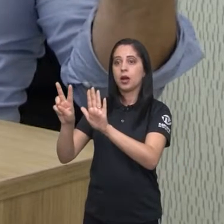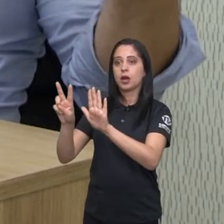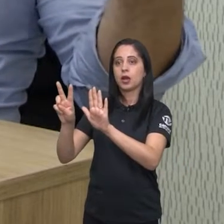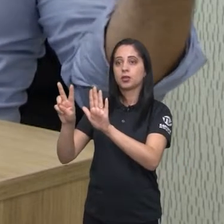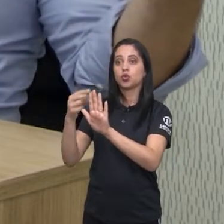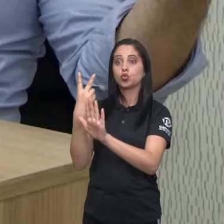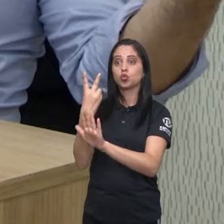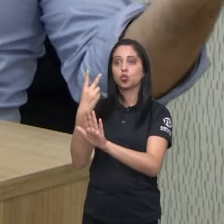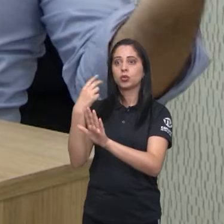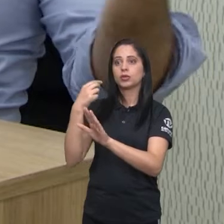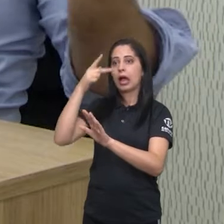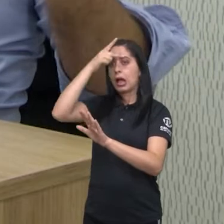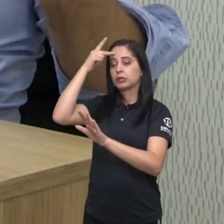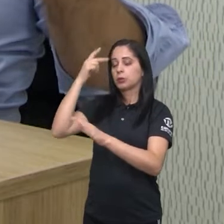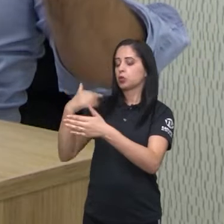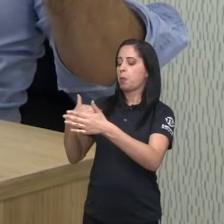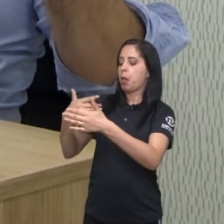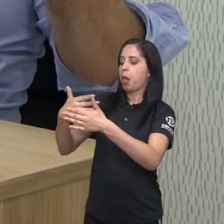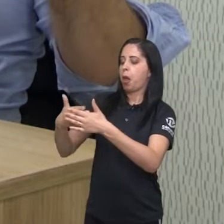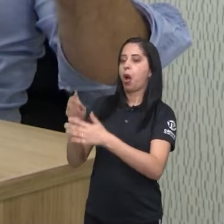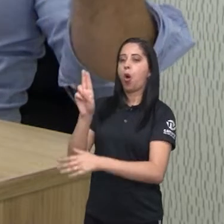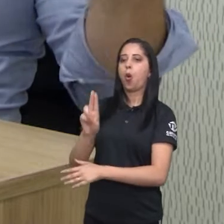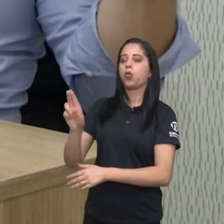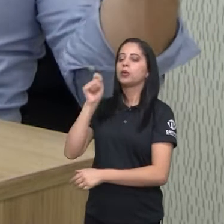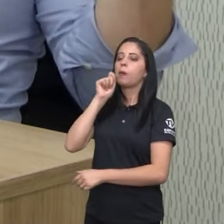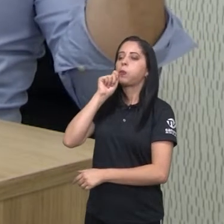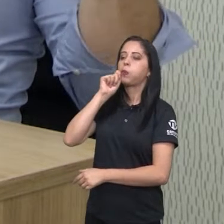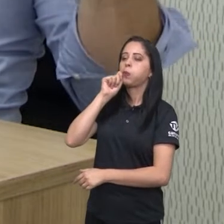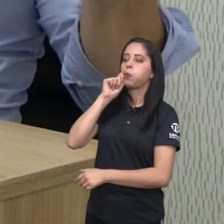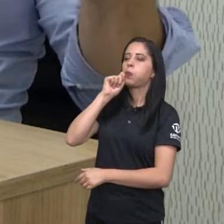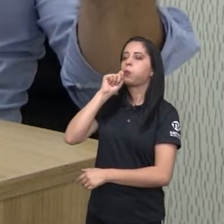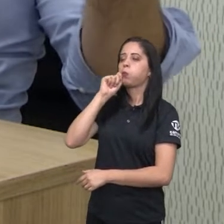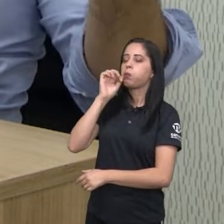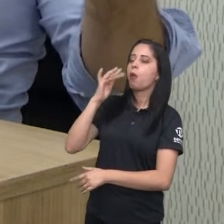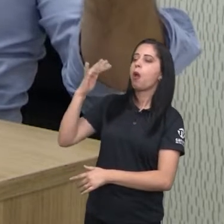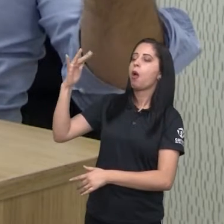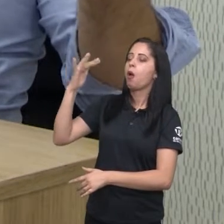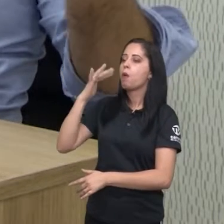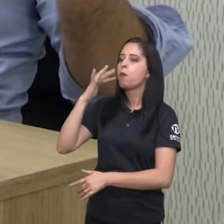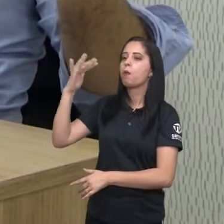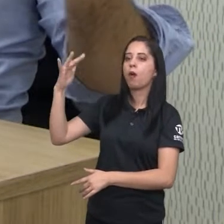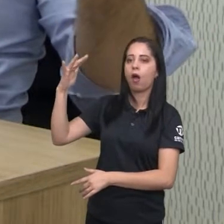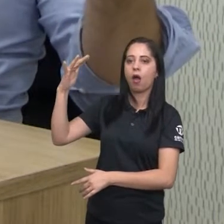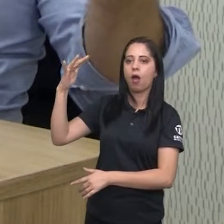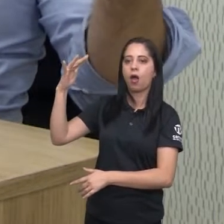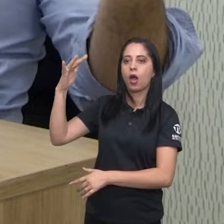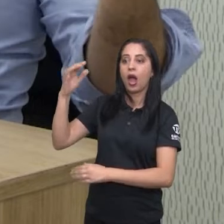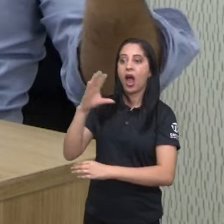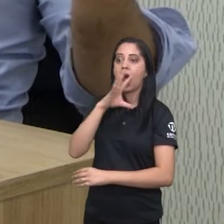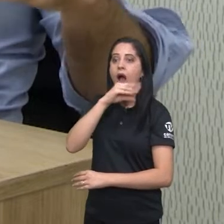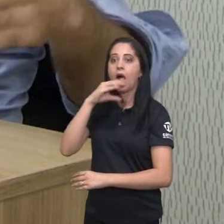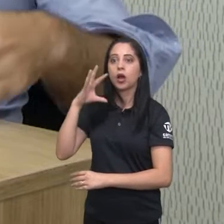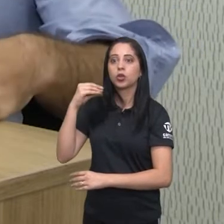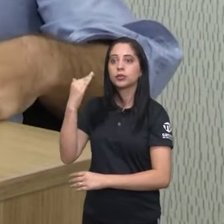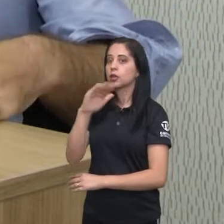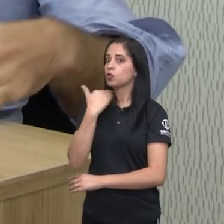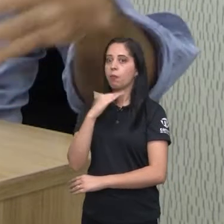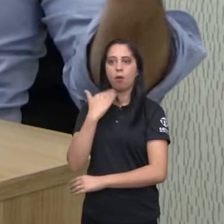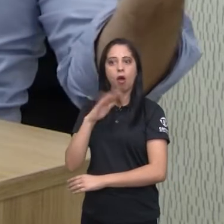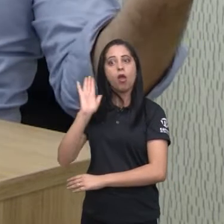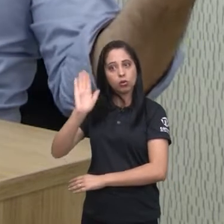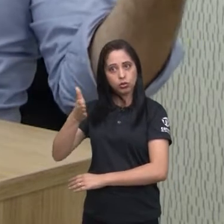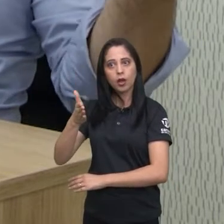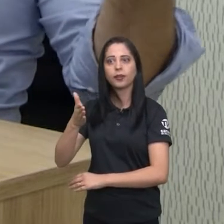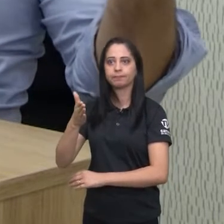que foram, principalmente em 2019, ficou famoso na literatura médica, que trouxeram alguns indivíduos, principalmente da faixa etária de adolescentes, para o óbito,